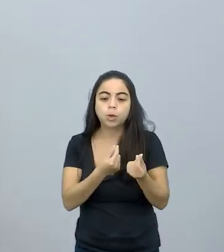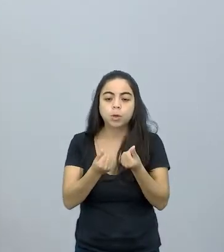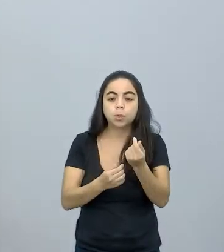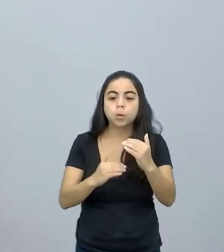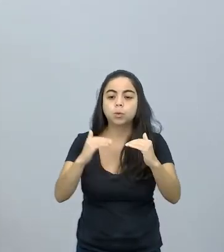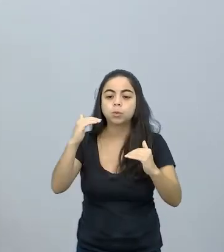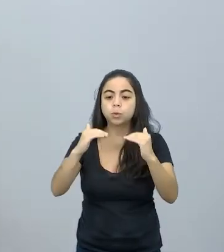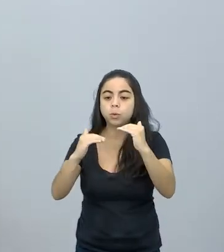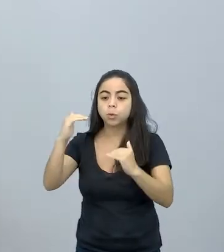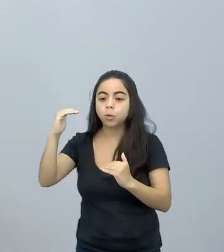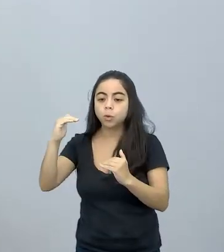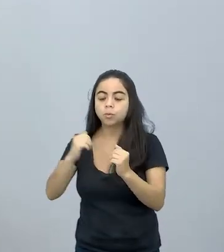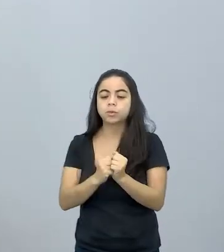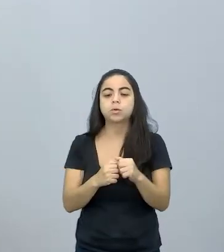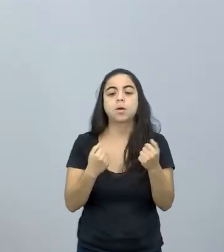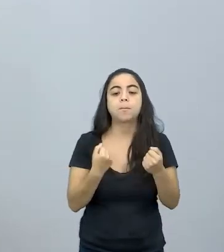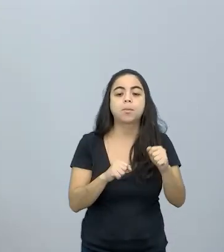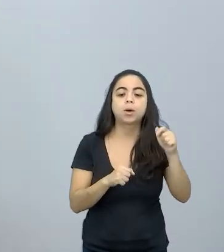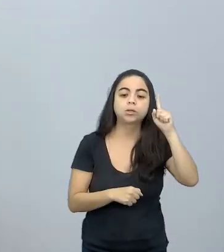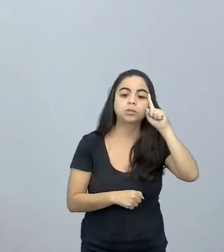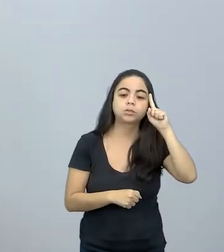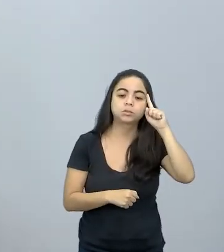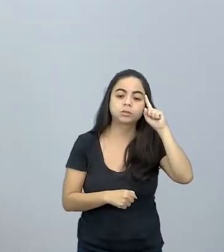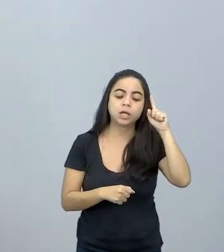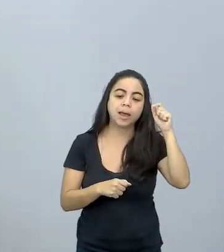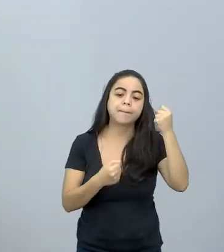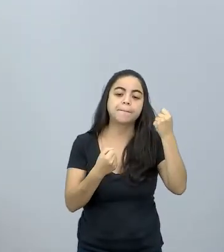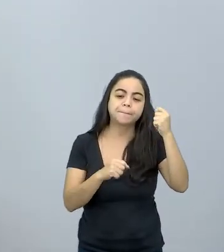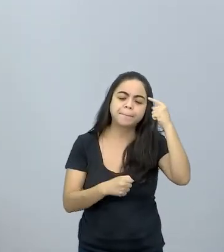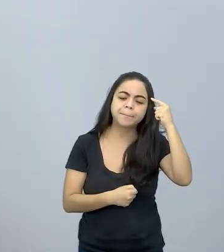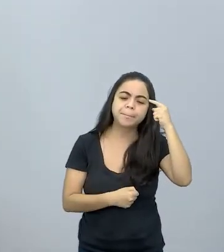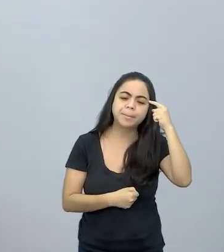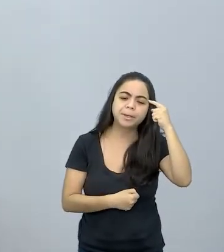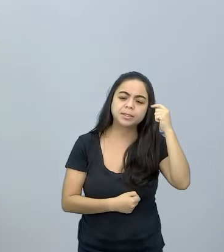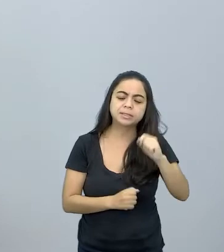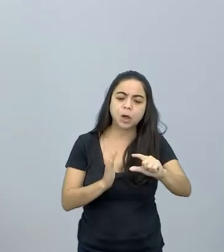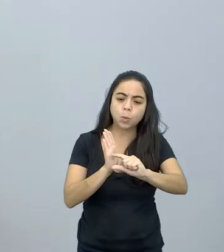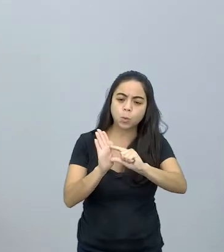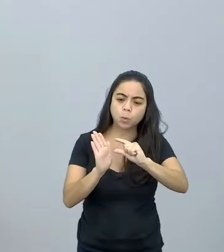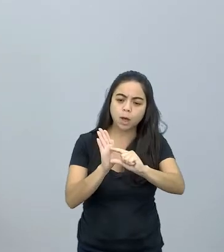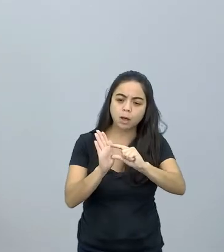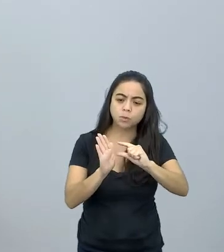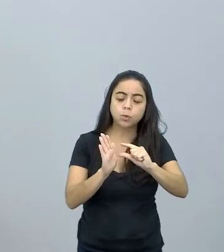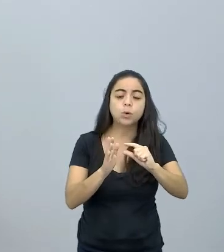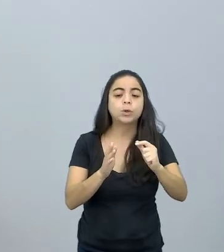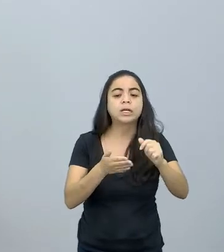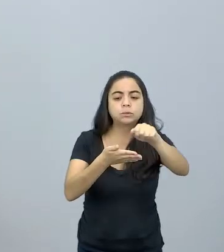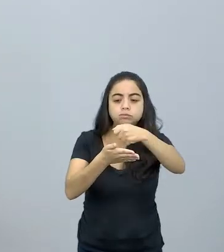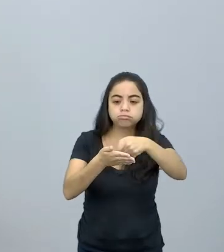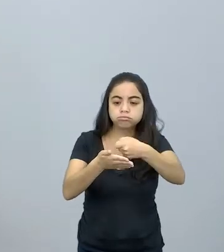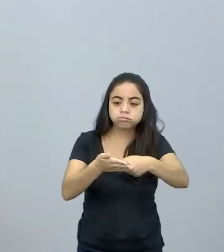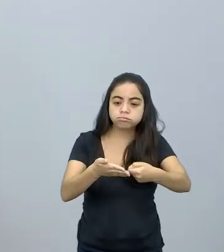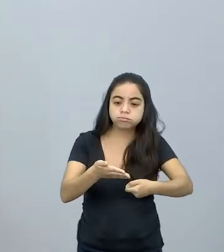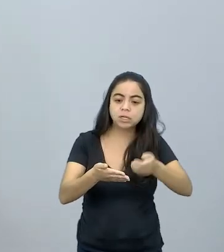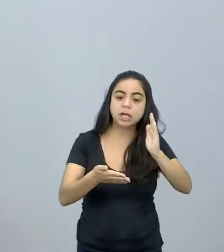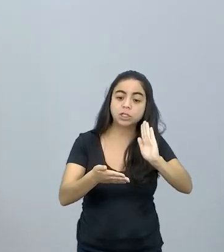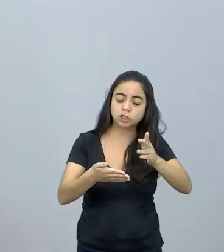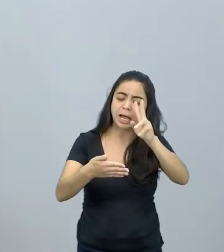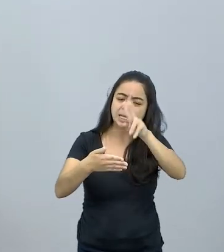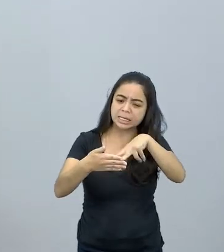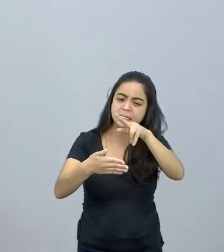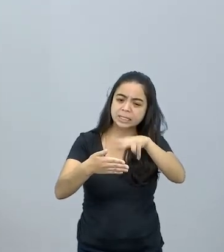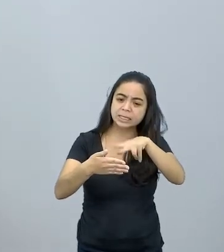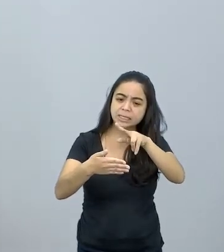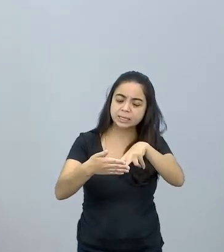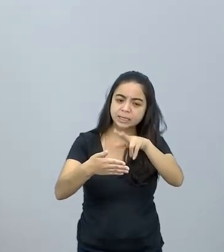pode pegar ali de algum autor que já se dedicou a esse mesmo assunto, né? E fazer com esse autor aquilo